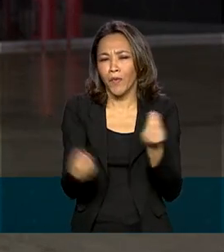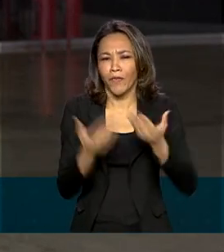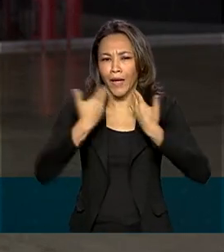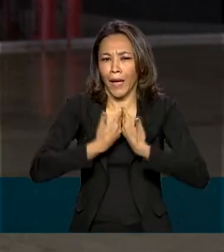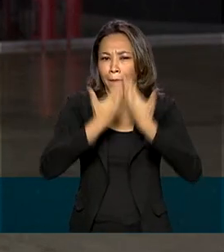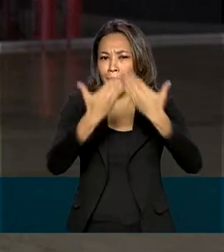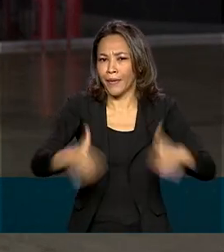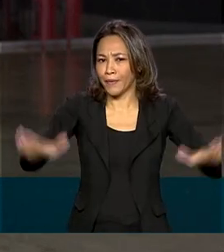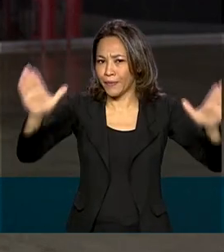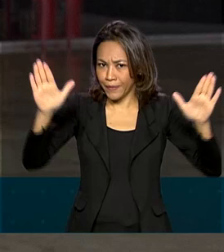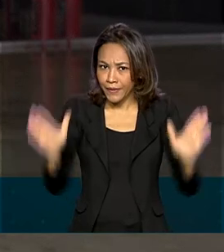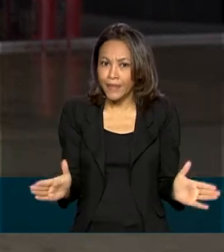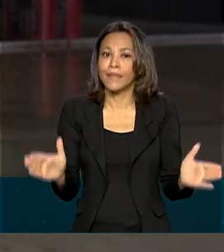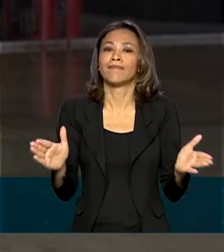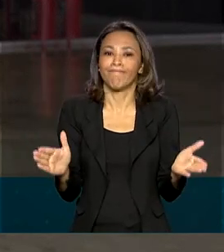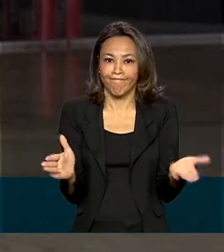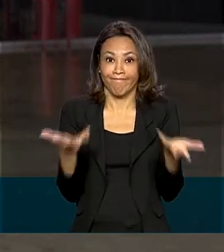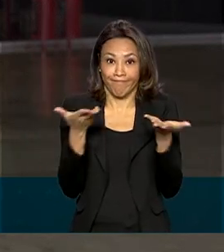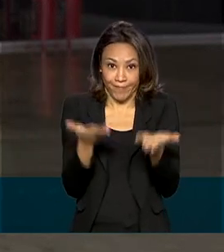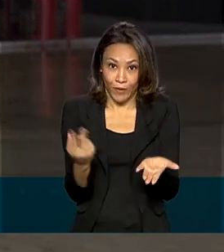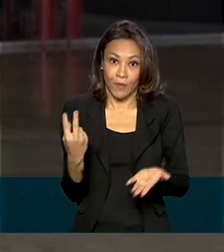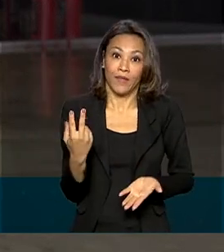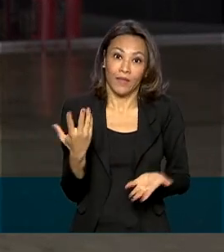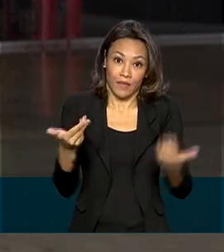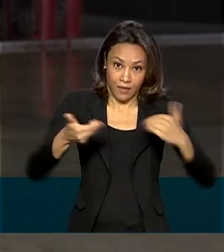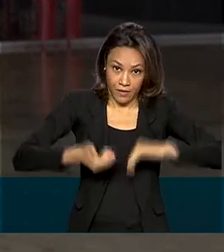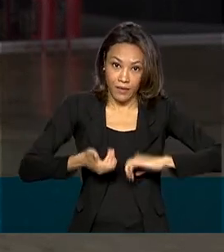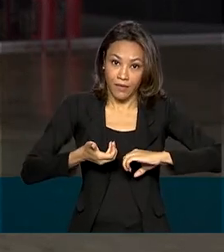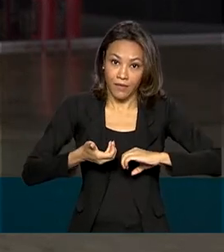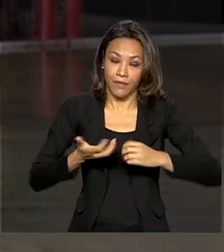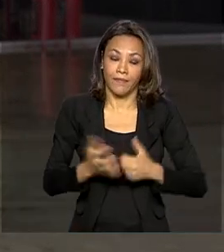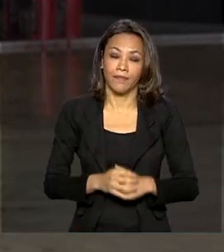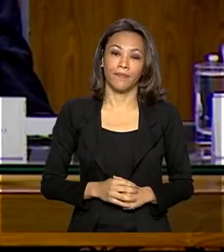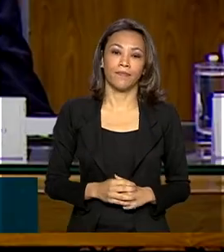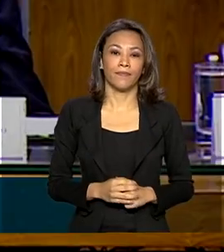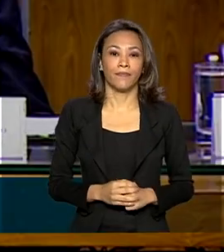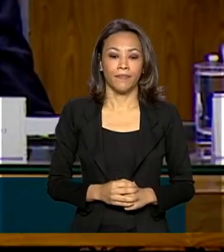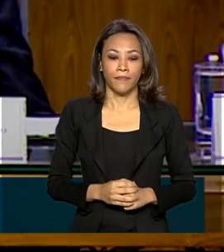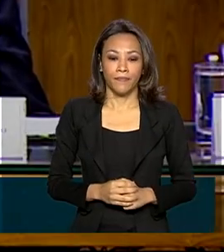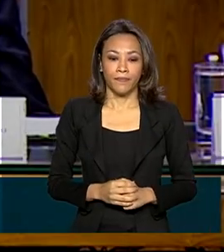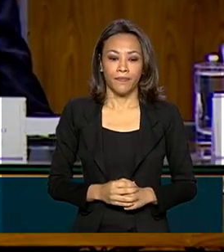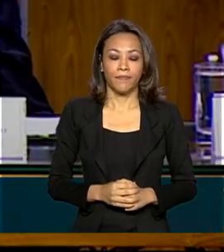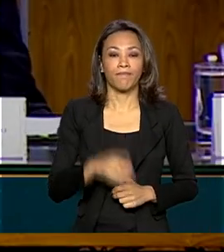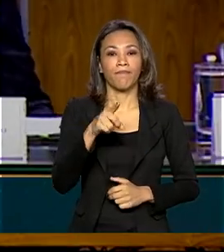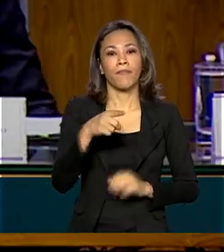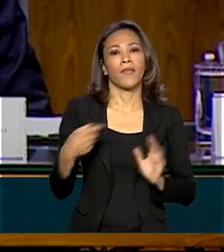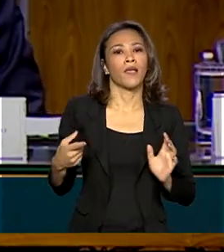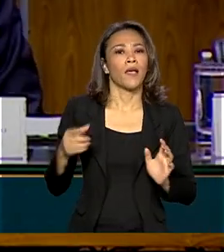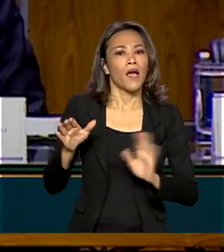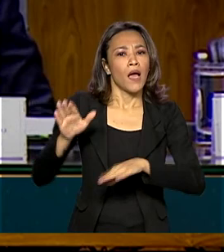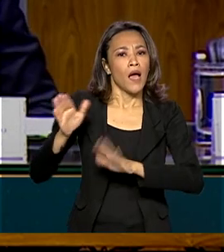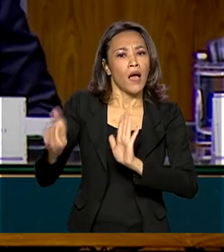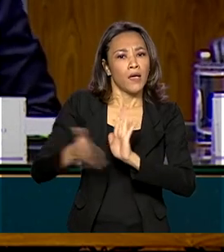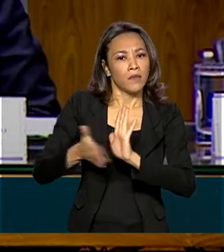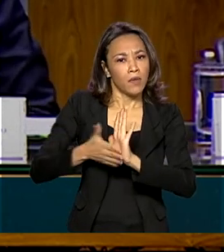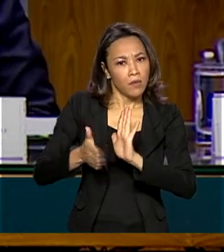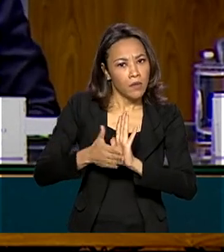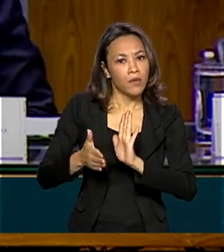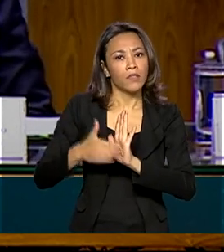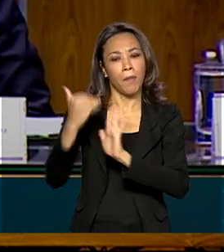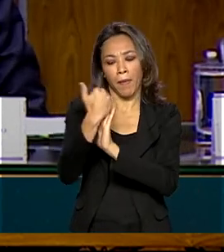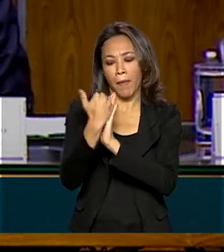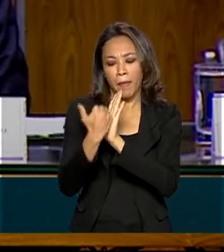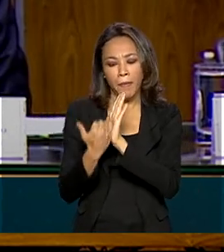a abertura dos trabalhos dos trabalhos na casa e as medidas tomadas para o enfrentamento